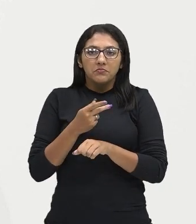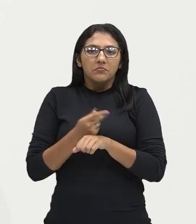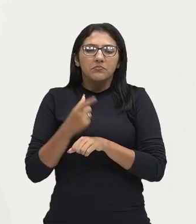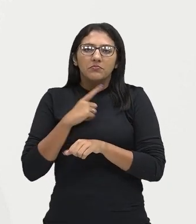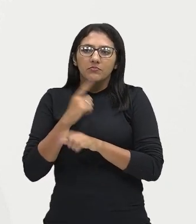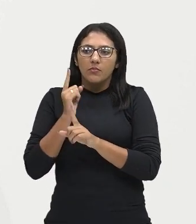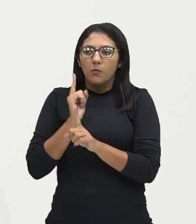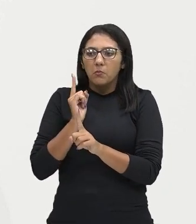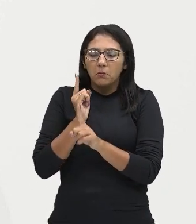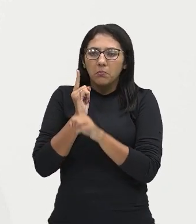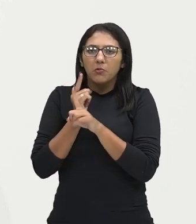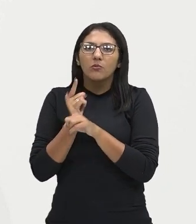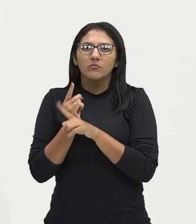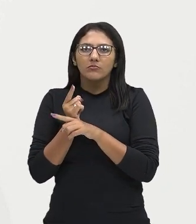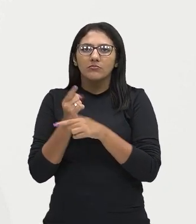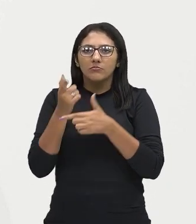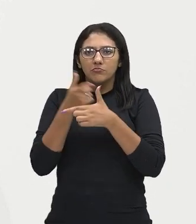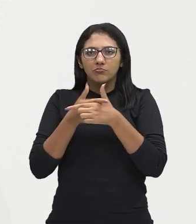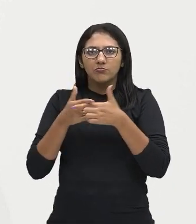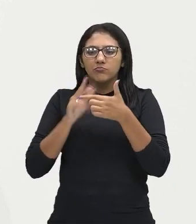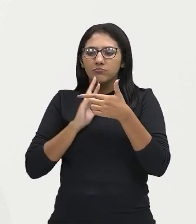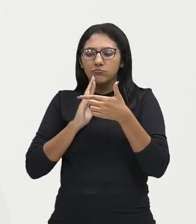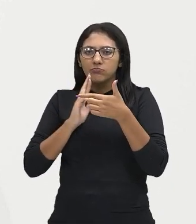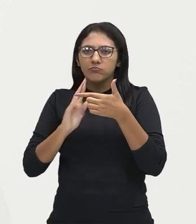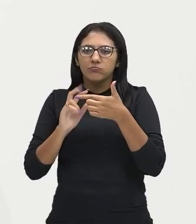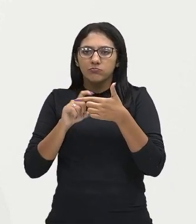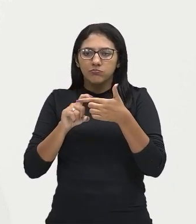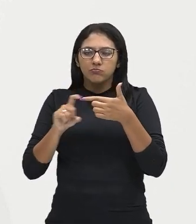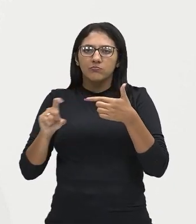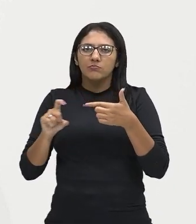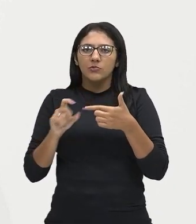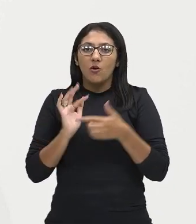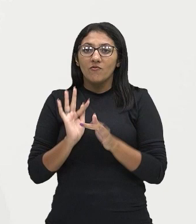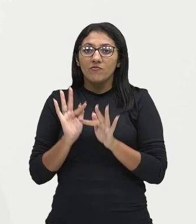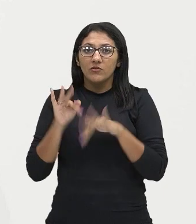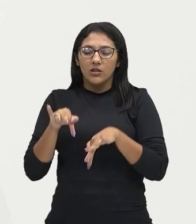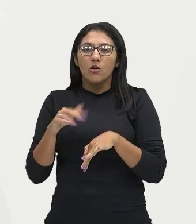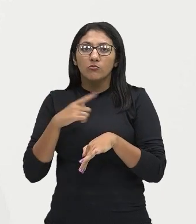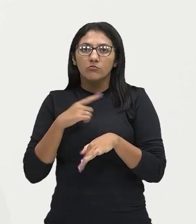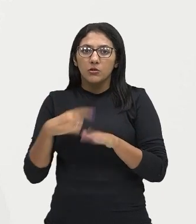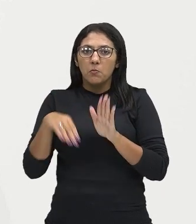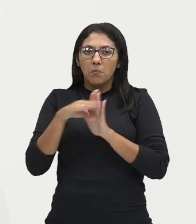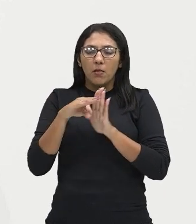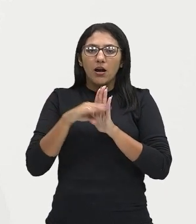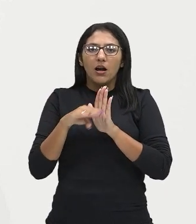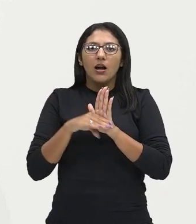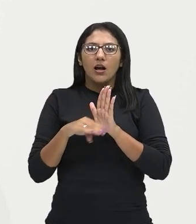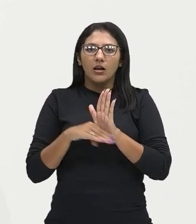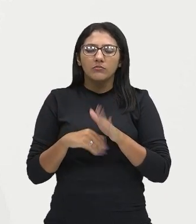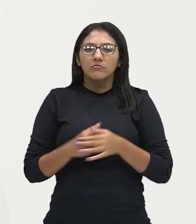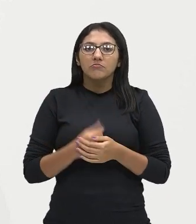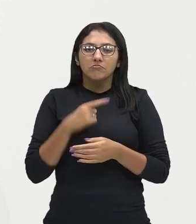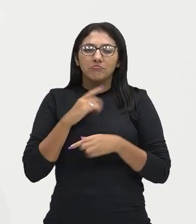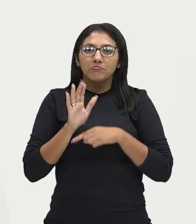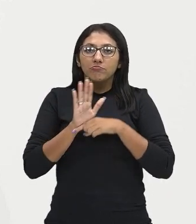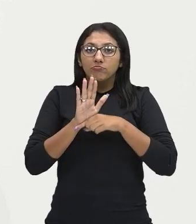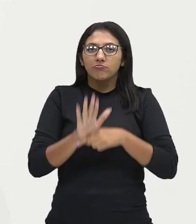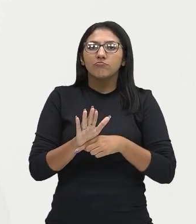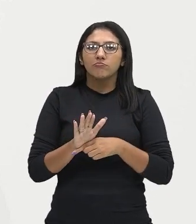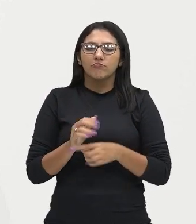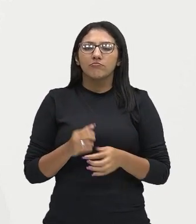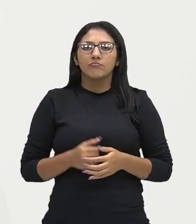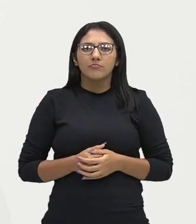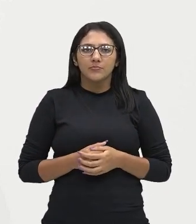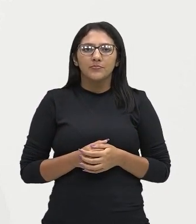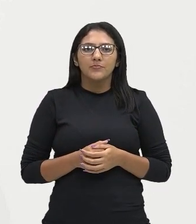gente escreve o quociente da divisão, da resposta final. Isso aqui é uma regra, tá bom? Ajuda muito na hora de responder.